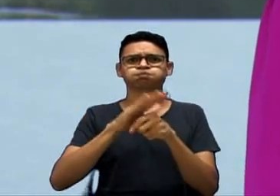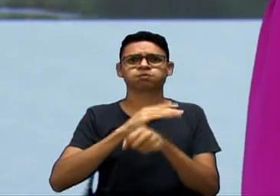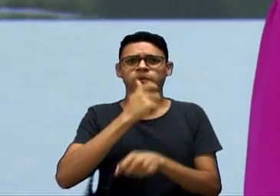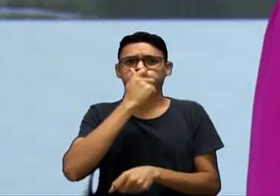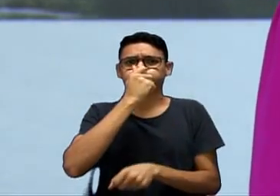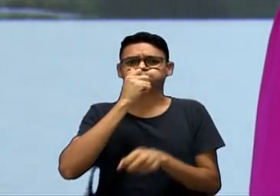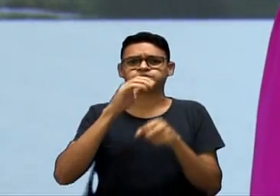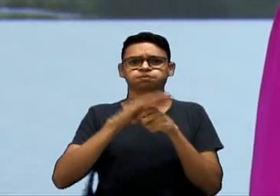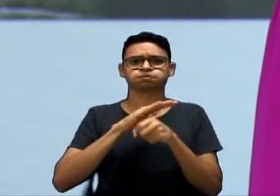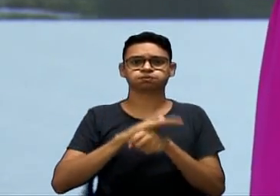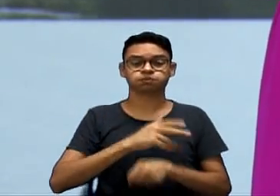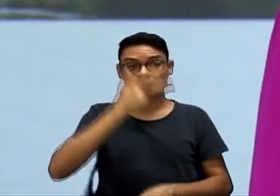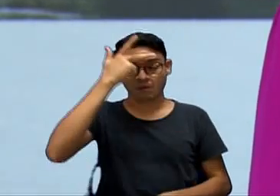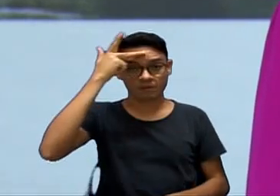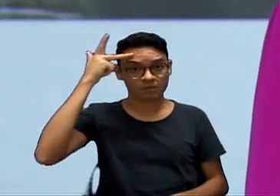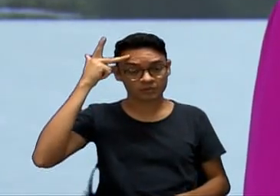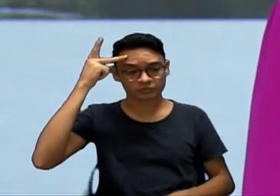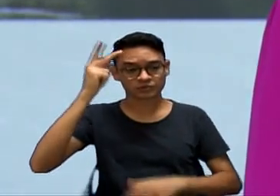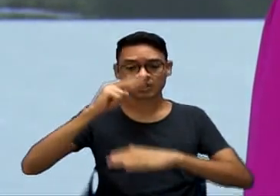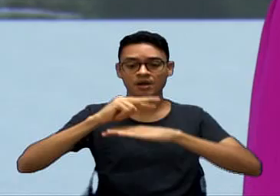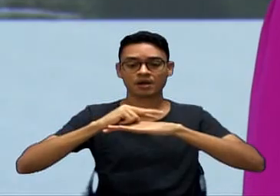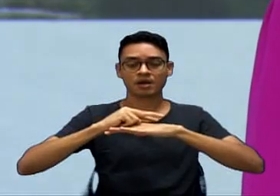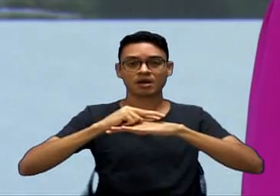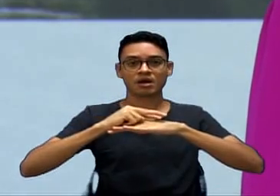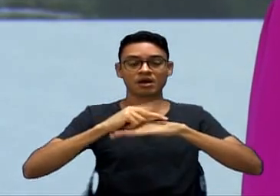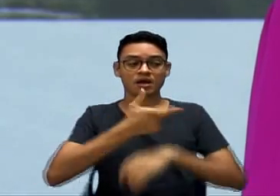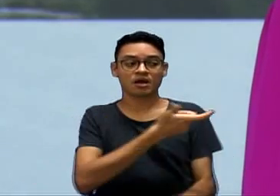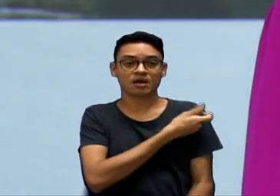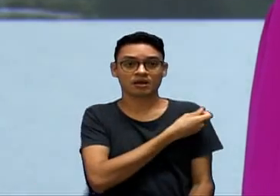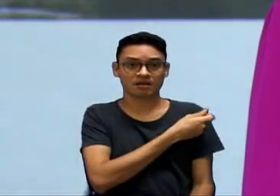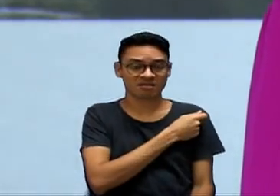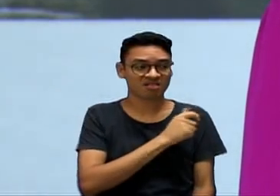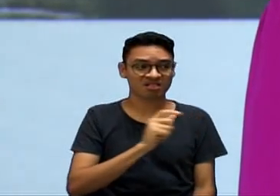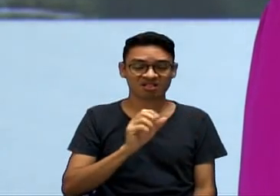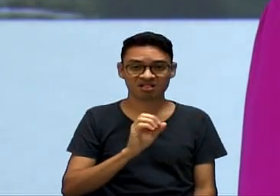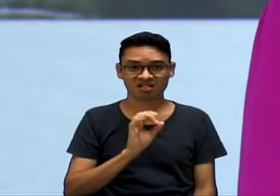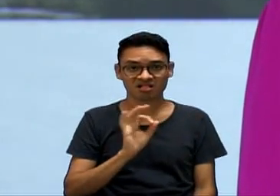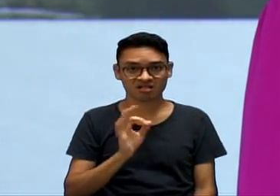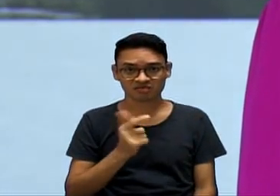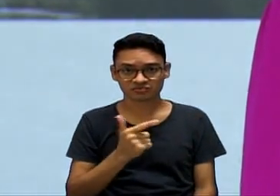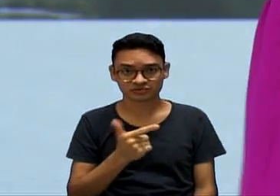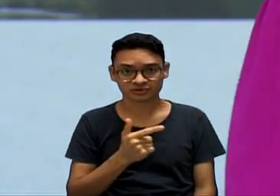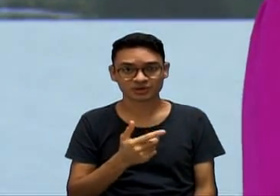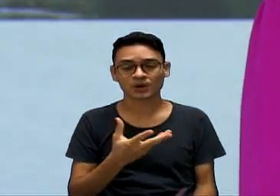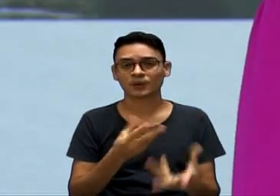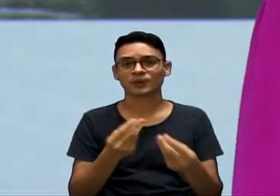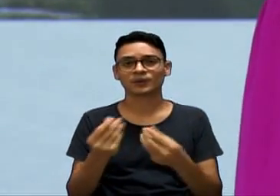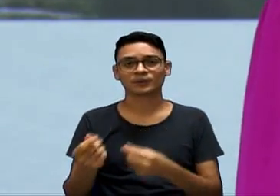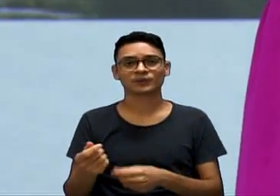que os pacientes que não tomaram a vacina e que adoeceram gravemente, muitos faleceram, outros ficaram com sequelas.